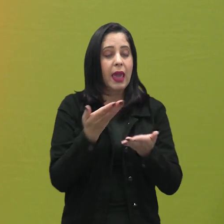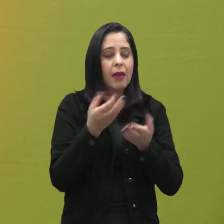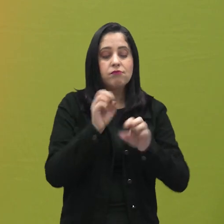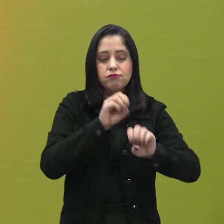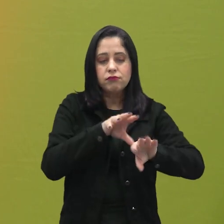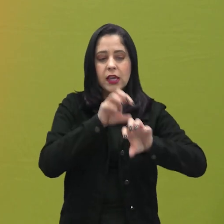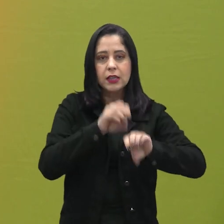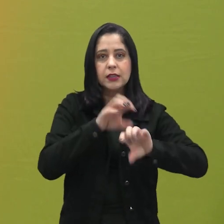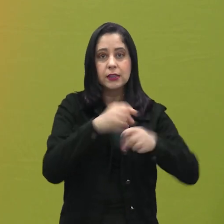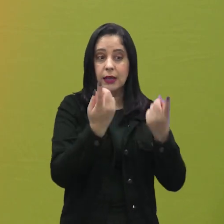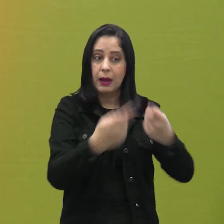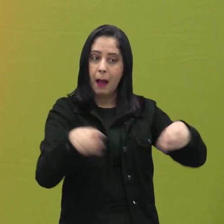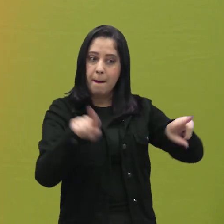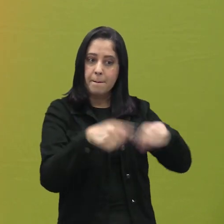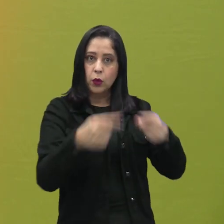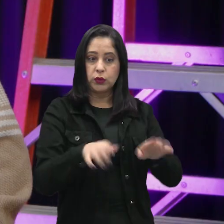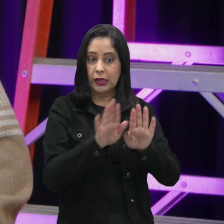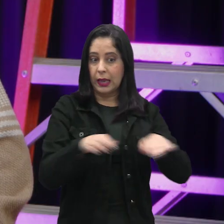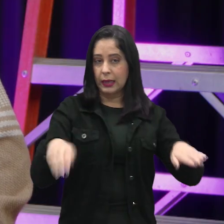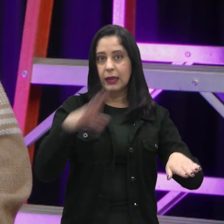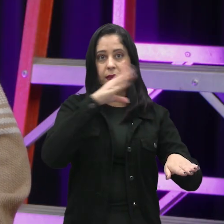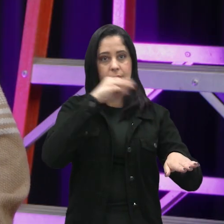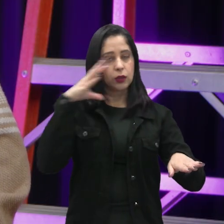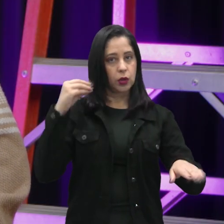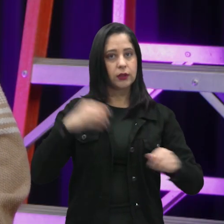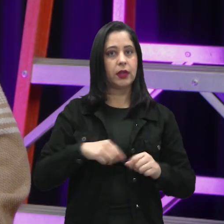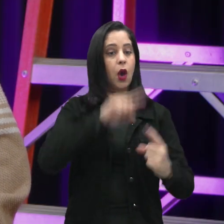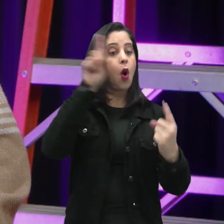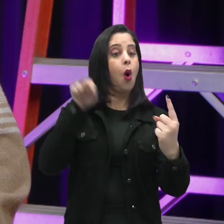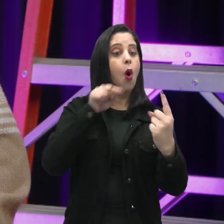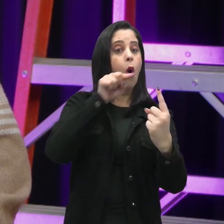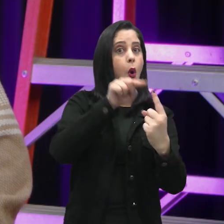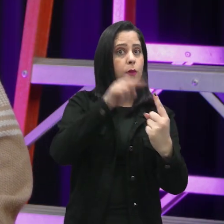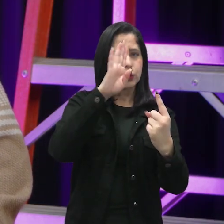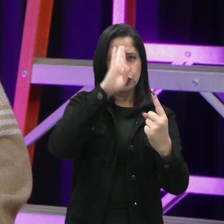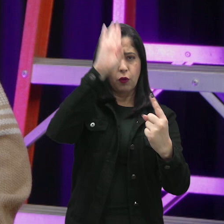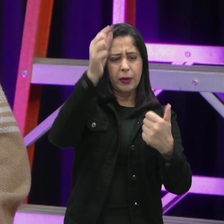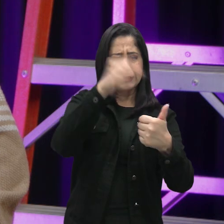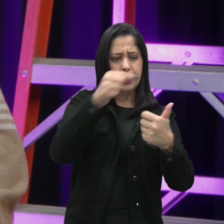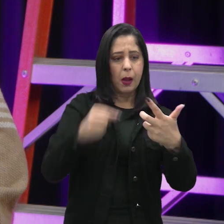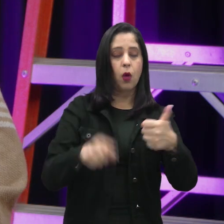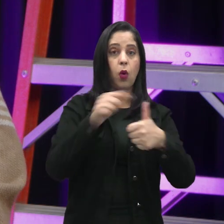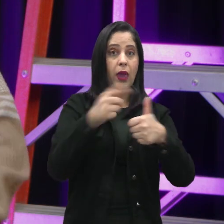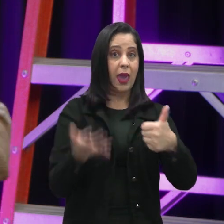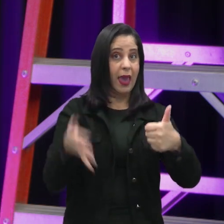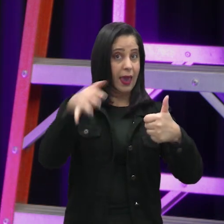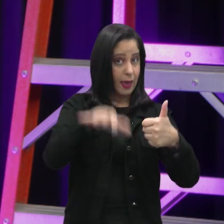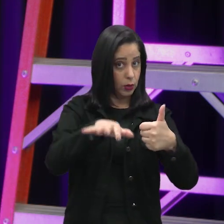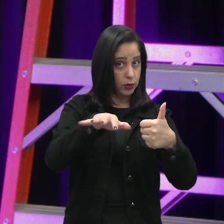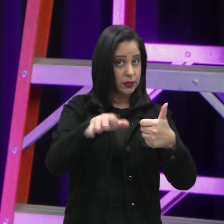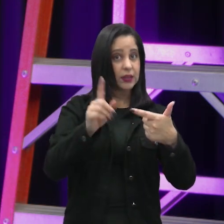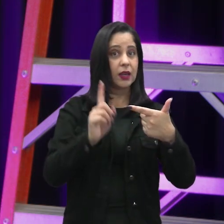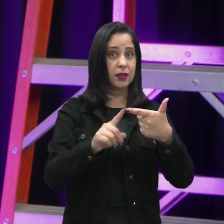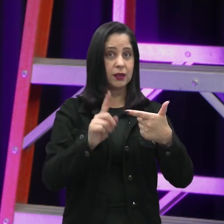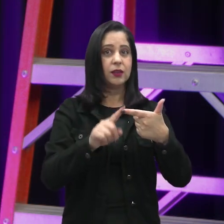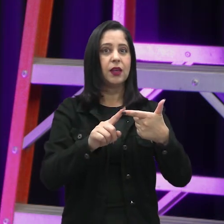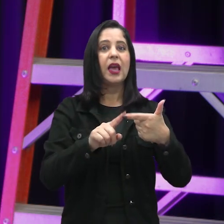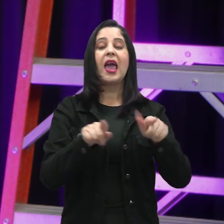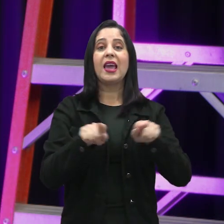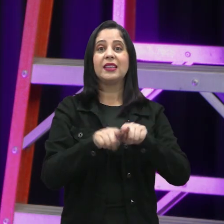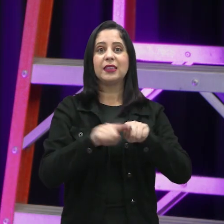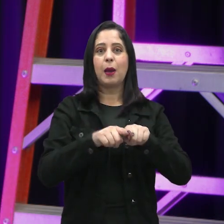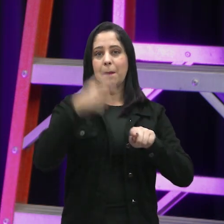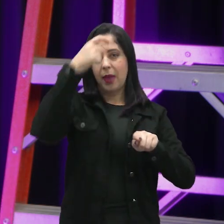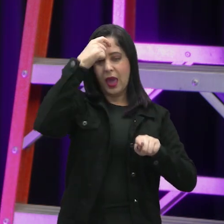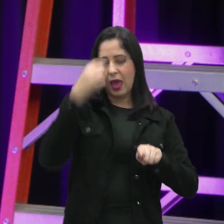de música para crianças e adolescentes. Os principais objetivos, então, do programa Guri são promover a inclusão por meio da música e também